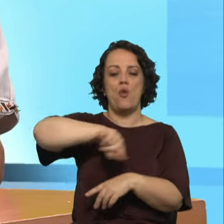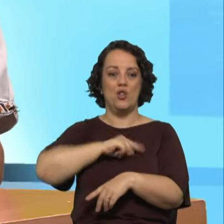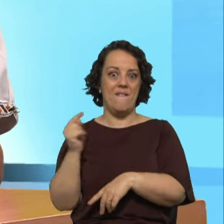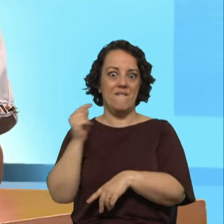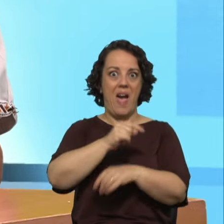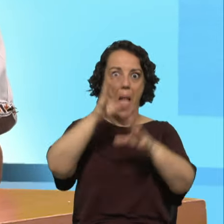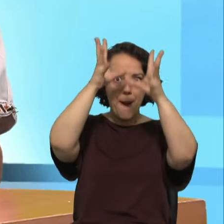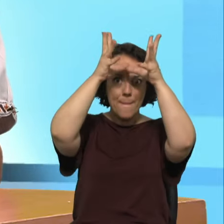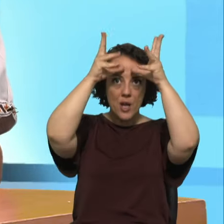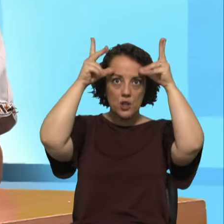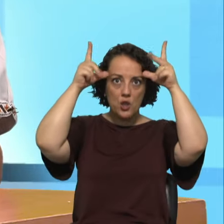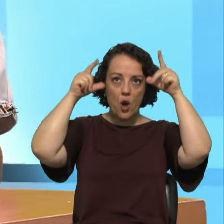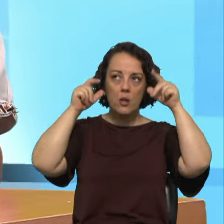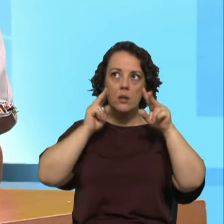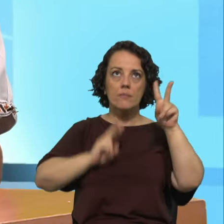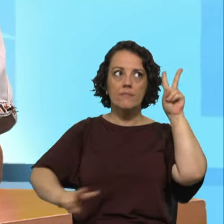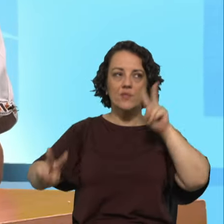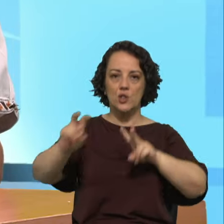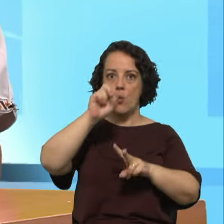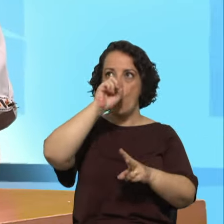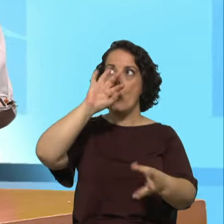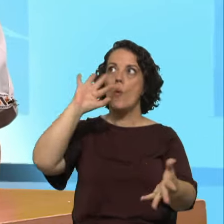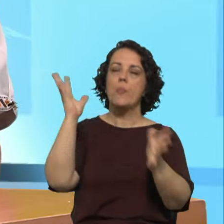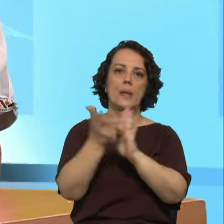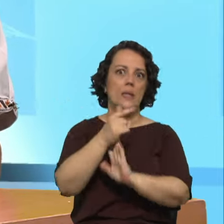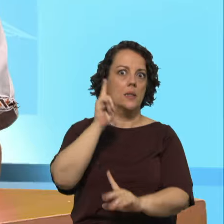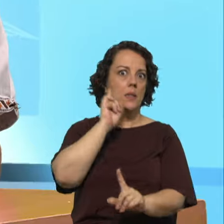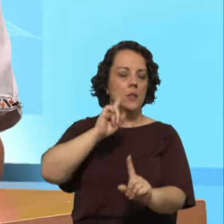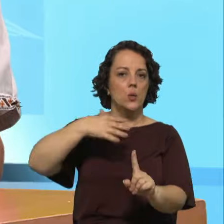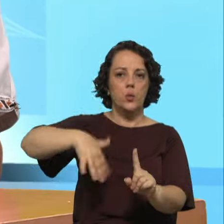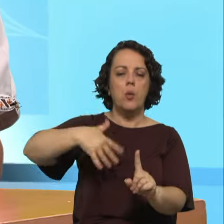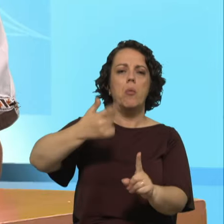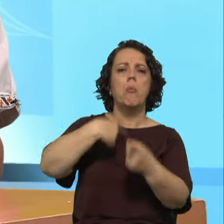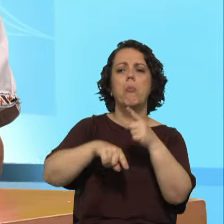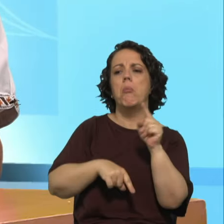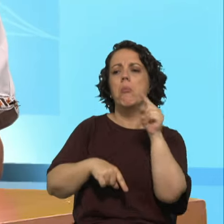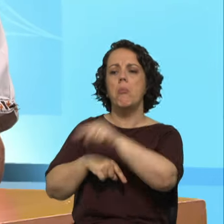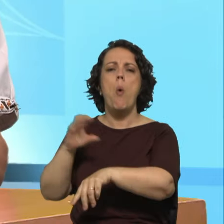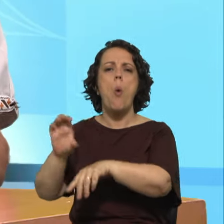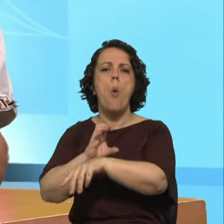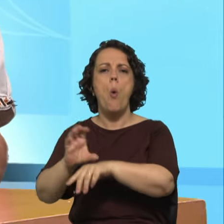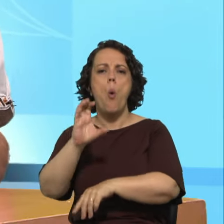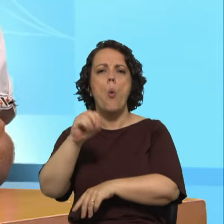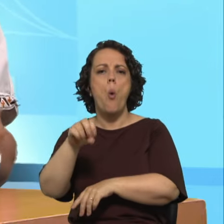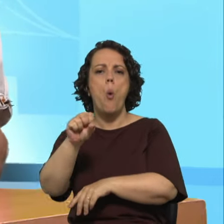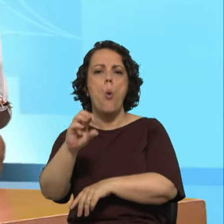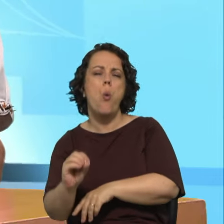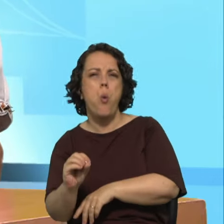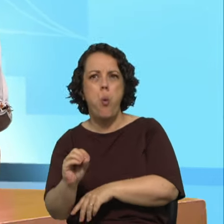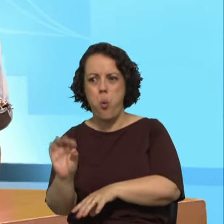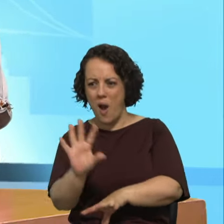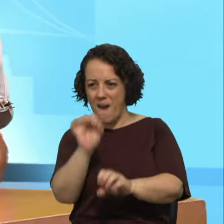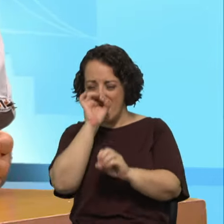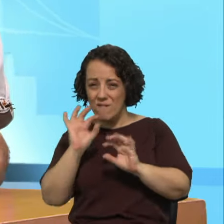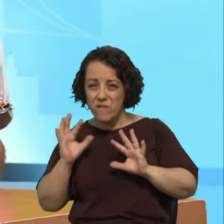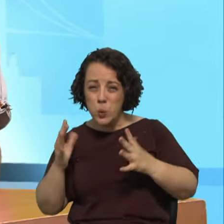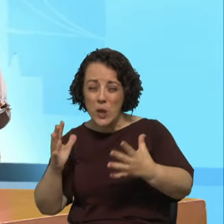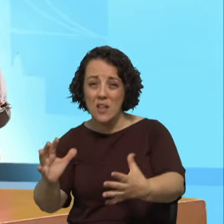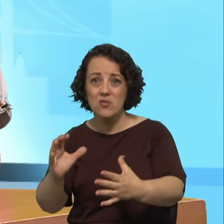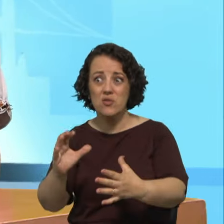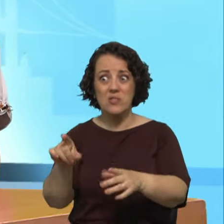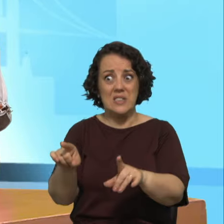que a Ecologia é uma questão decisiva mas no Congo também naquelas florestas equatoriais é rigorosamente rigorosamente a